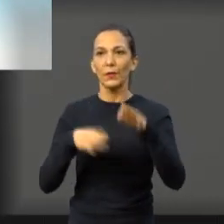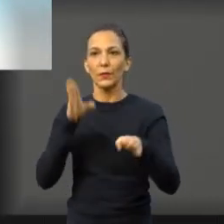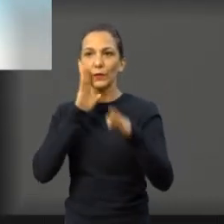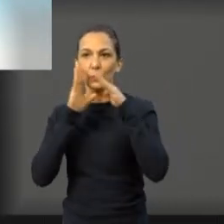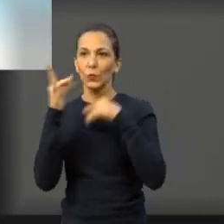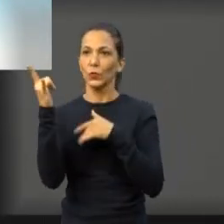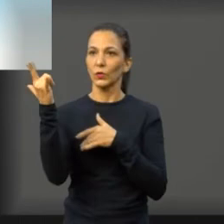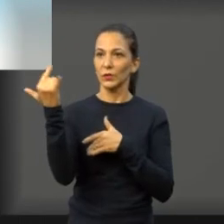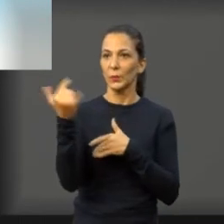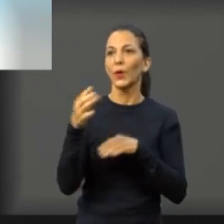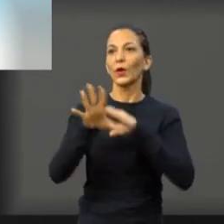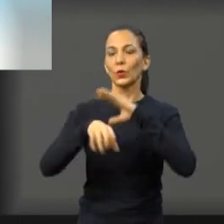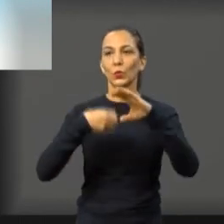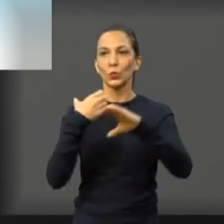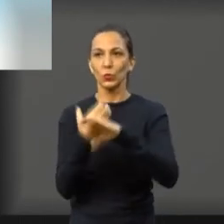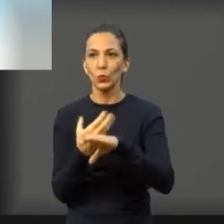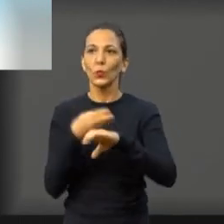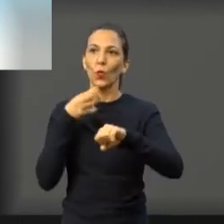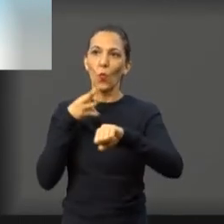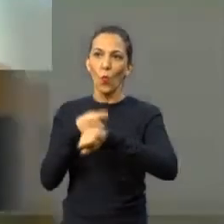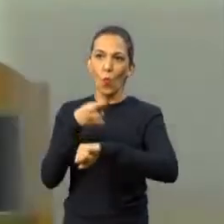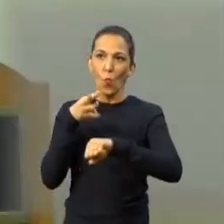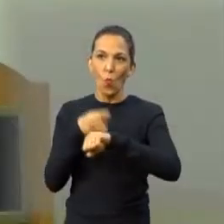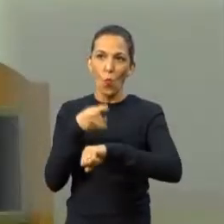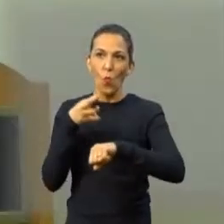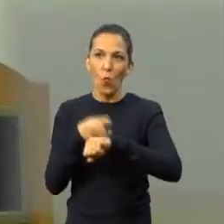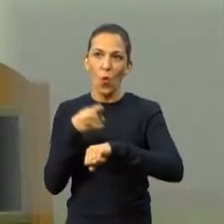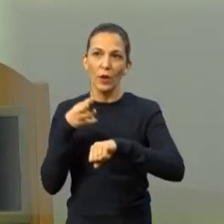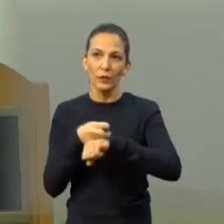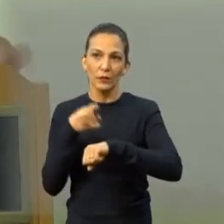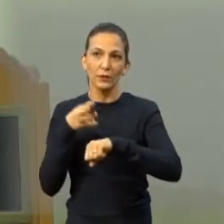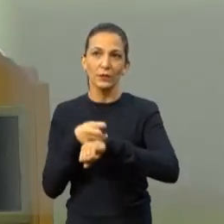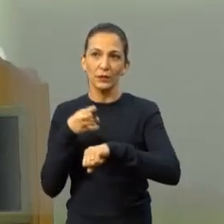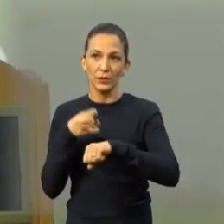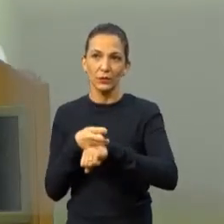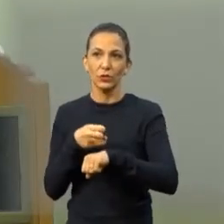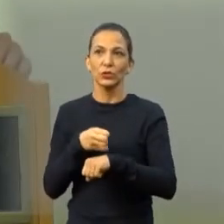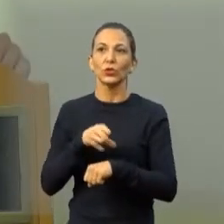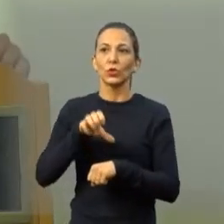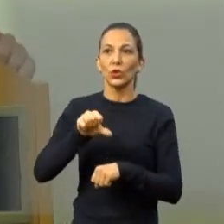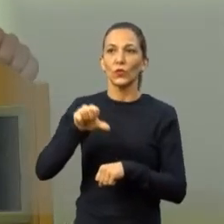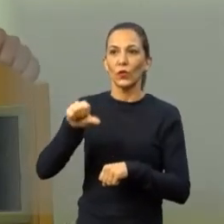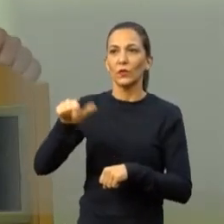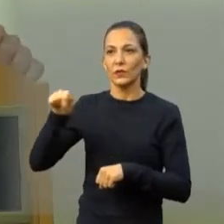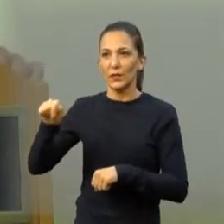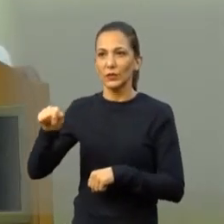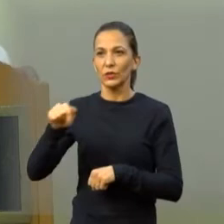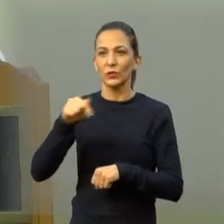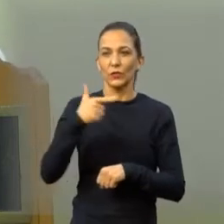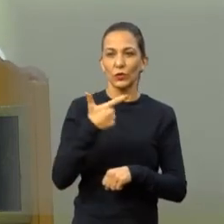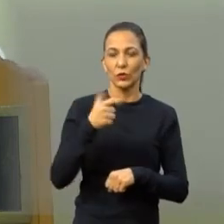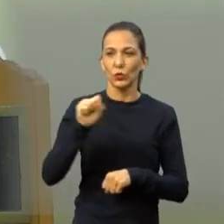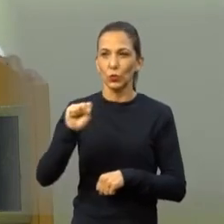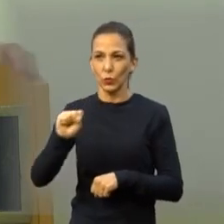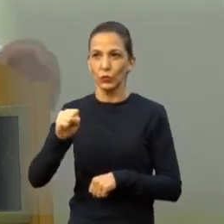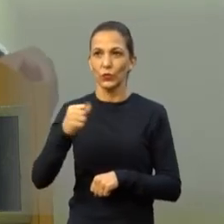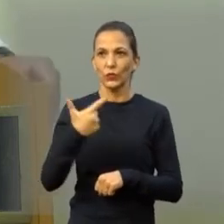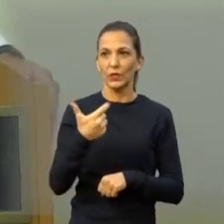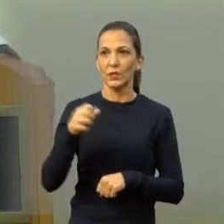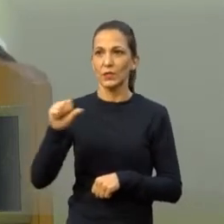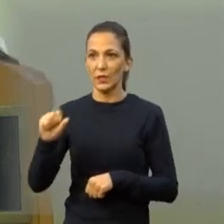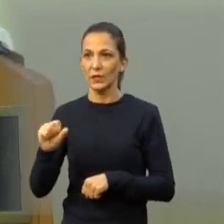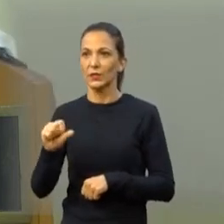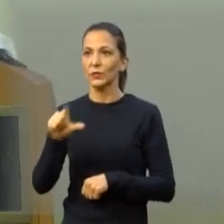e Instagram YouTube WhatsApp que eu vou deixar o número aqui o 9.708 2426 e no Twitter